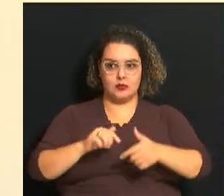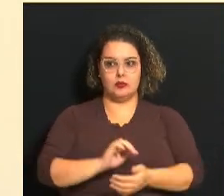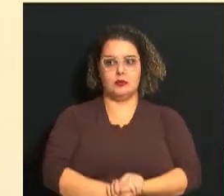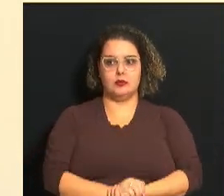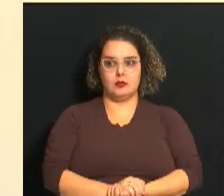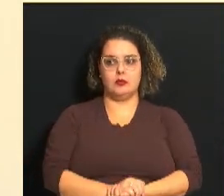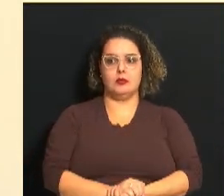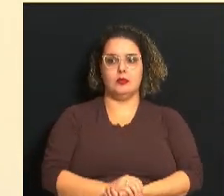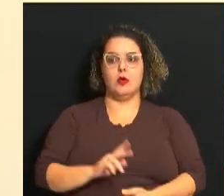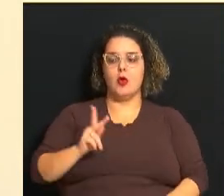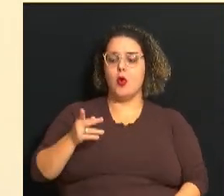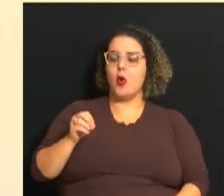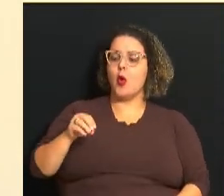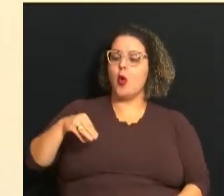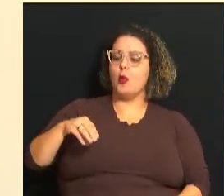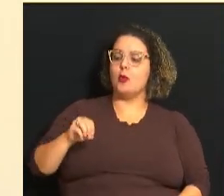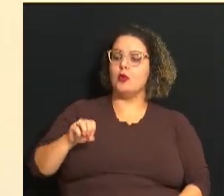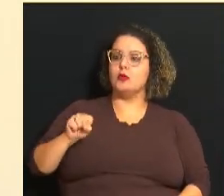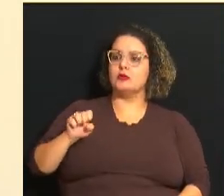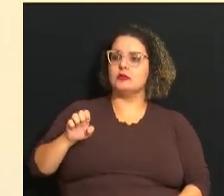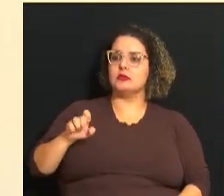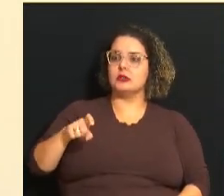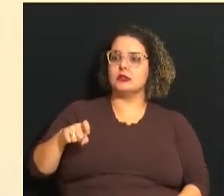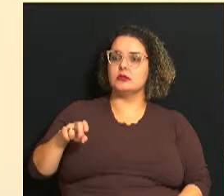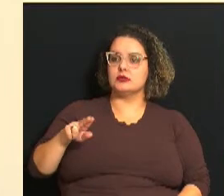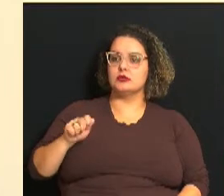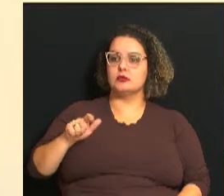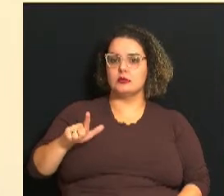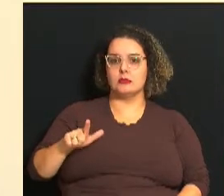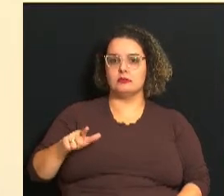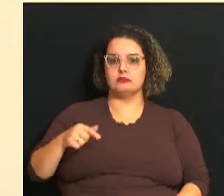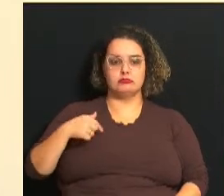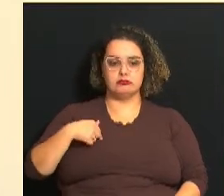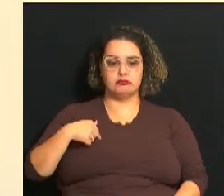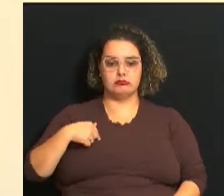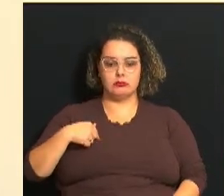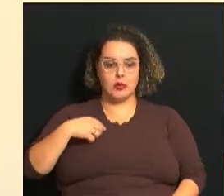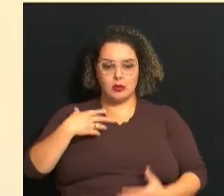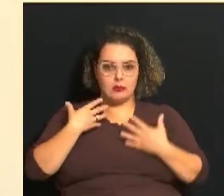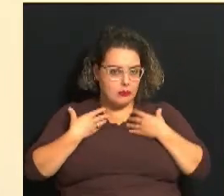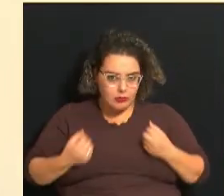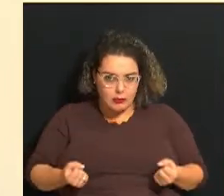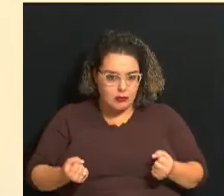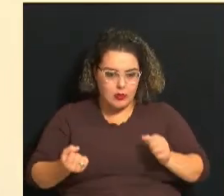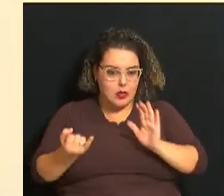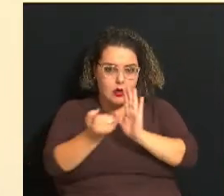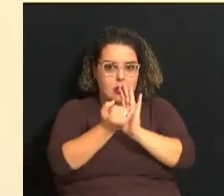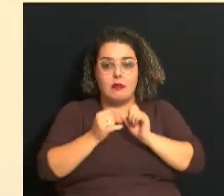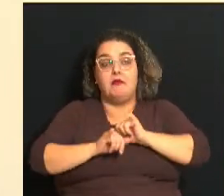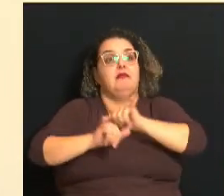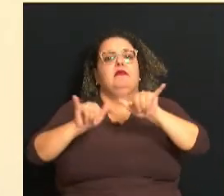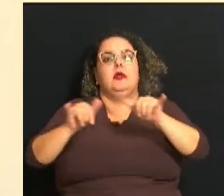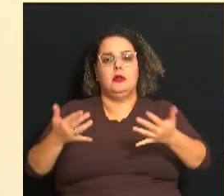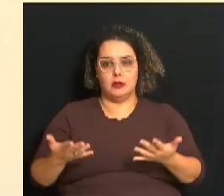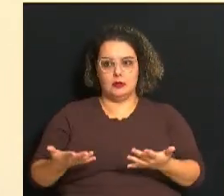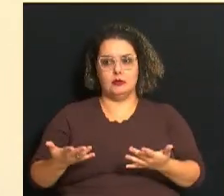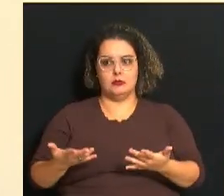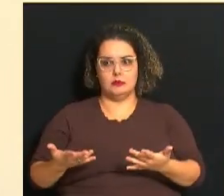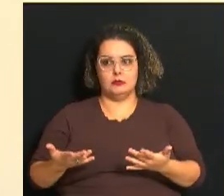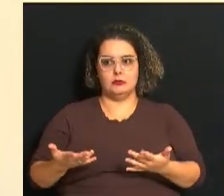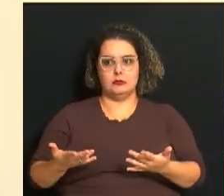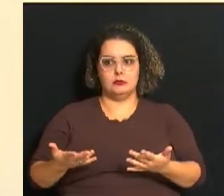homossexual mas que ele nunca tinha se identificado dessa forma ele falou para mim então eu posso confirmar que ele era